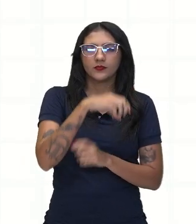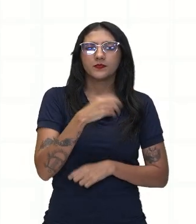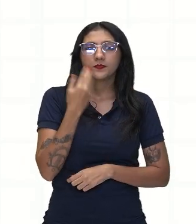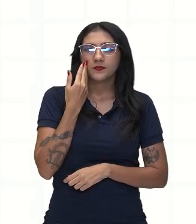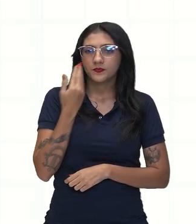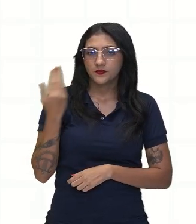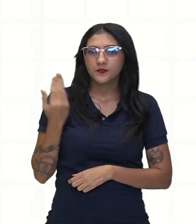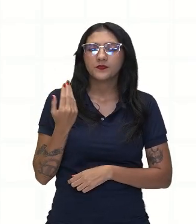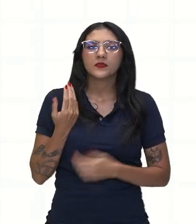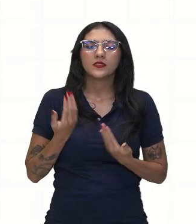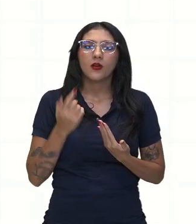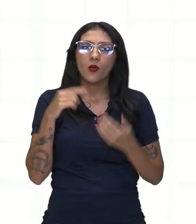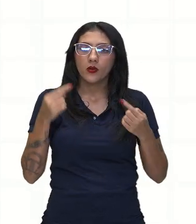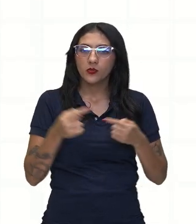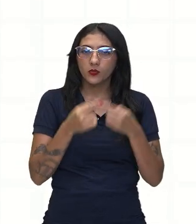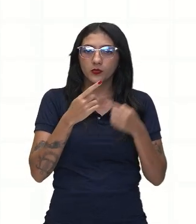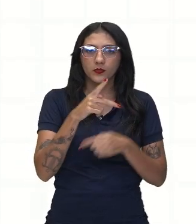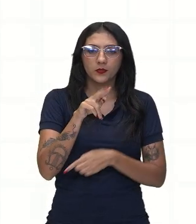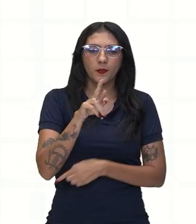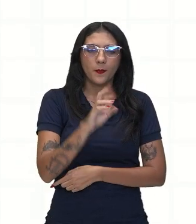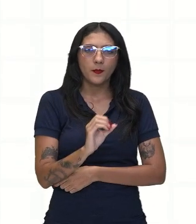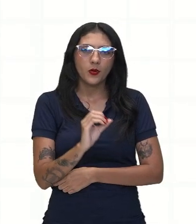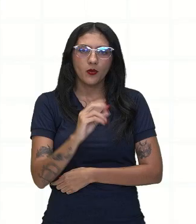é a antepenúltima, eu chamo de